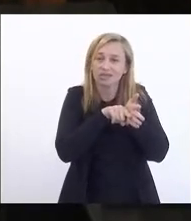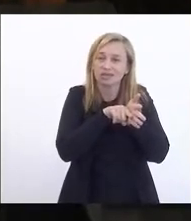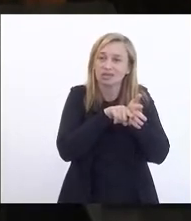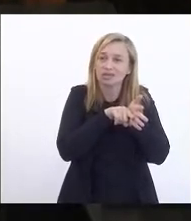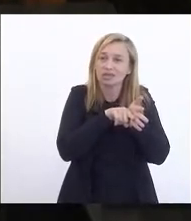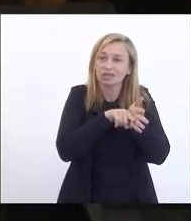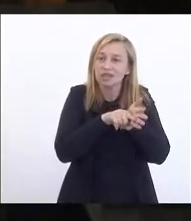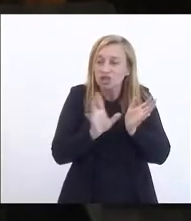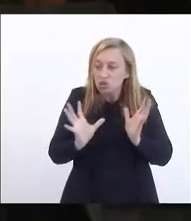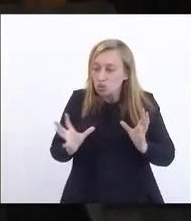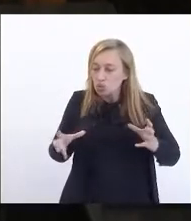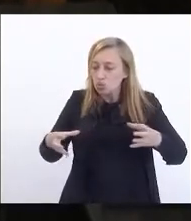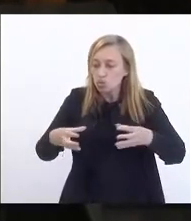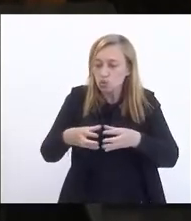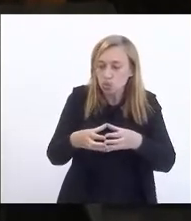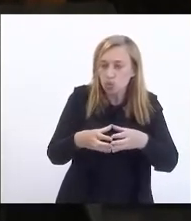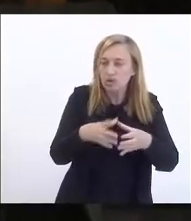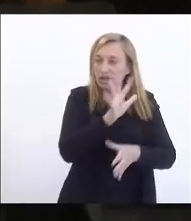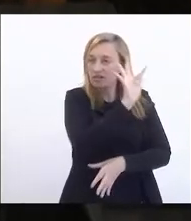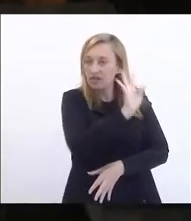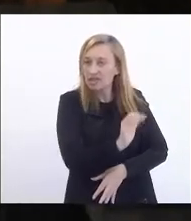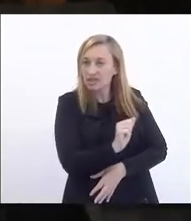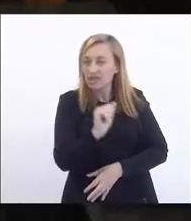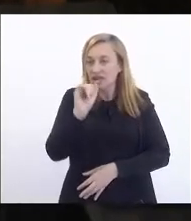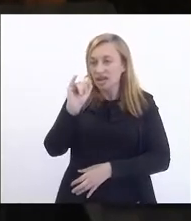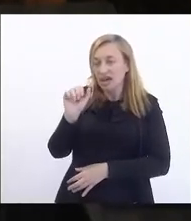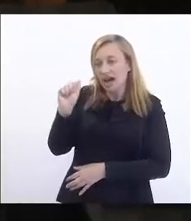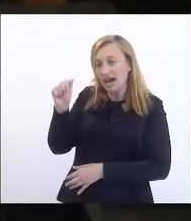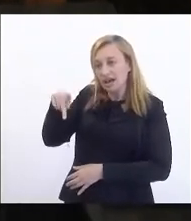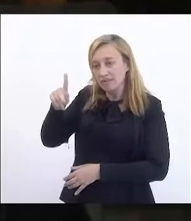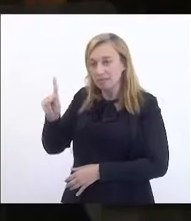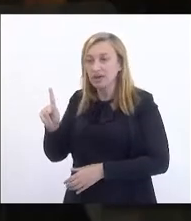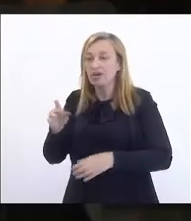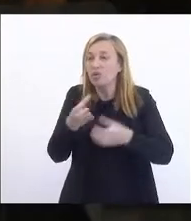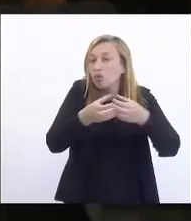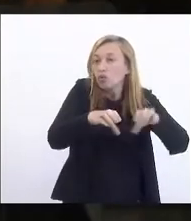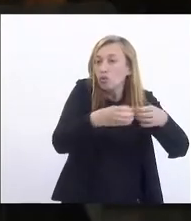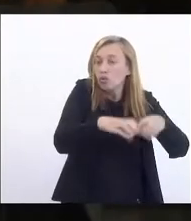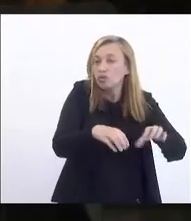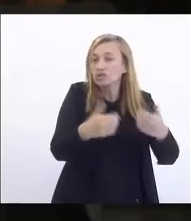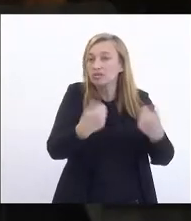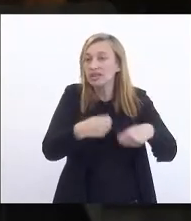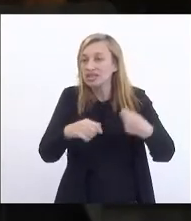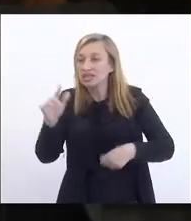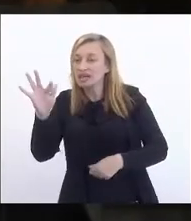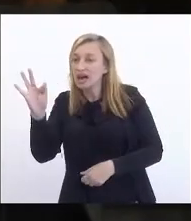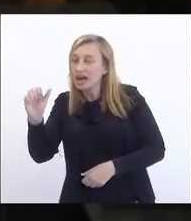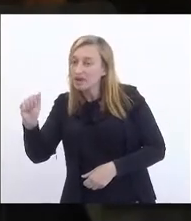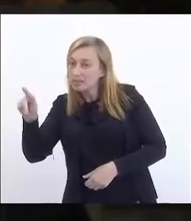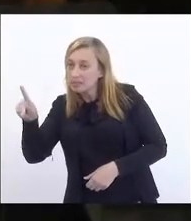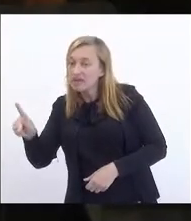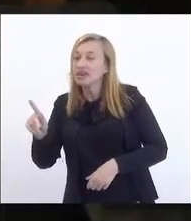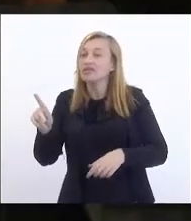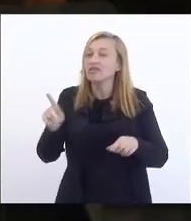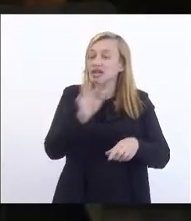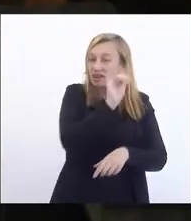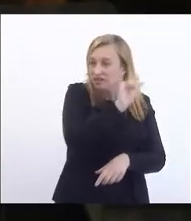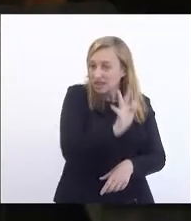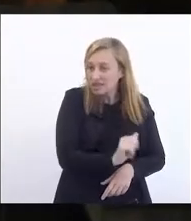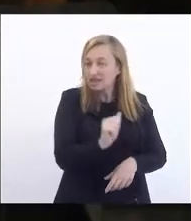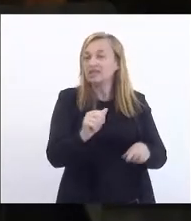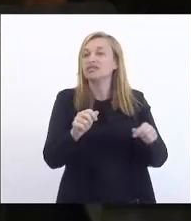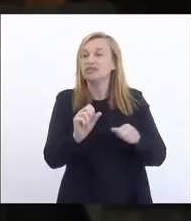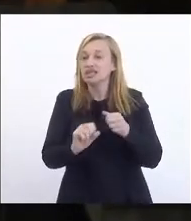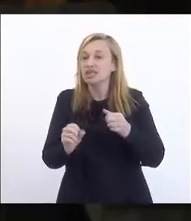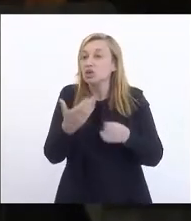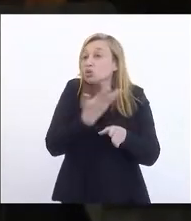essa junção da fazenda com a NP, com os concursos que a NP tem que fazer e a fazenda, e o treinamento